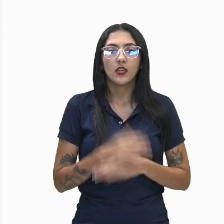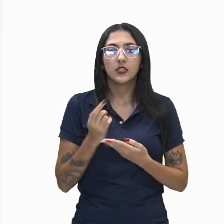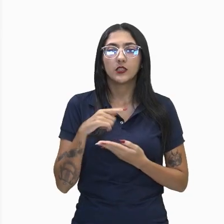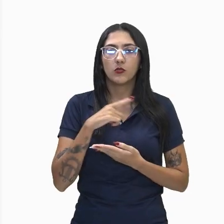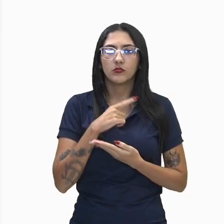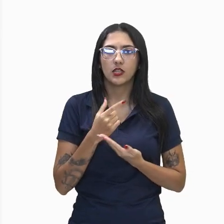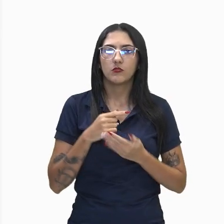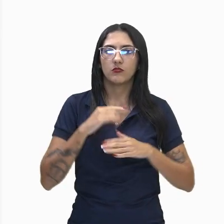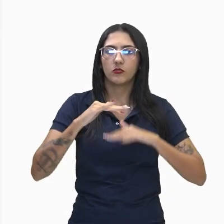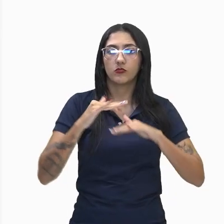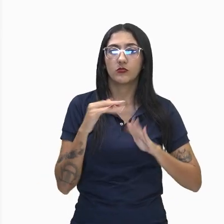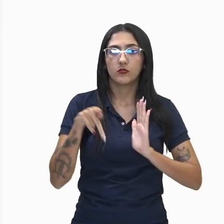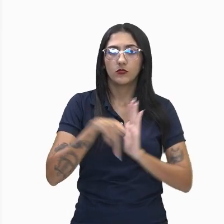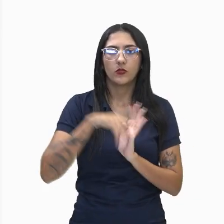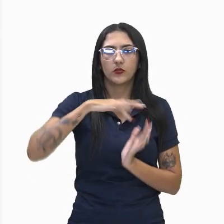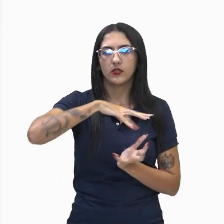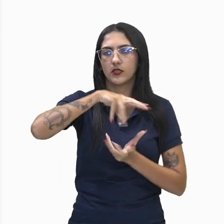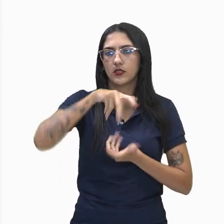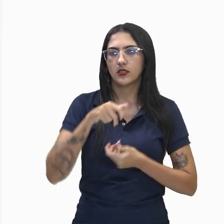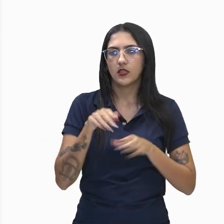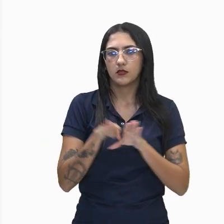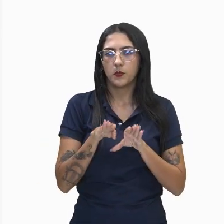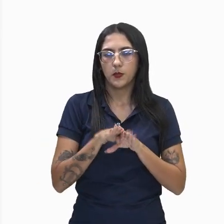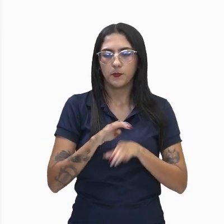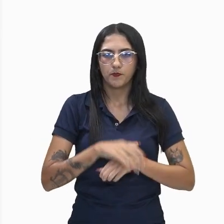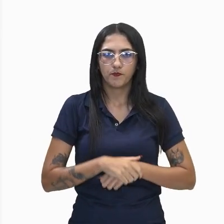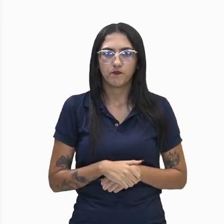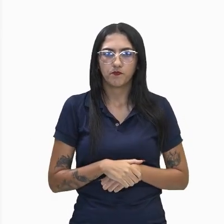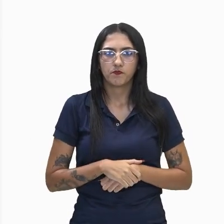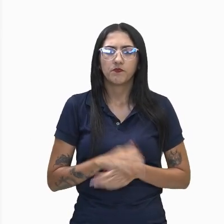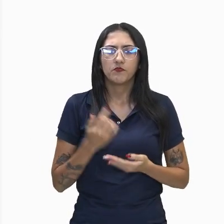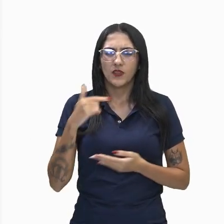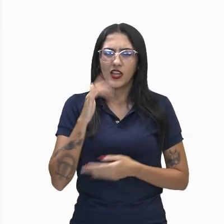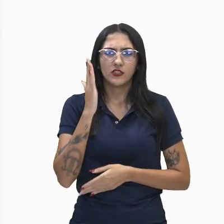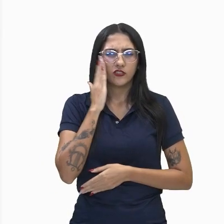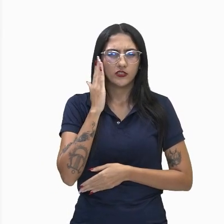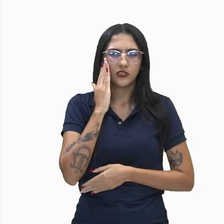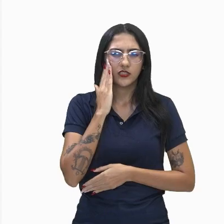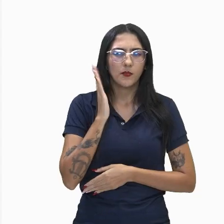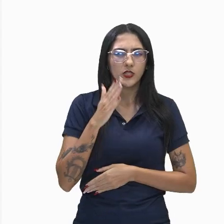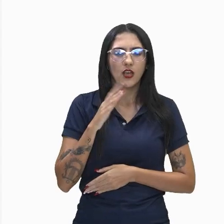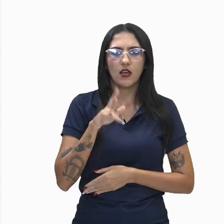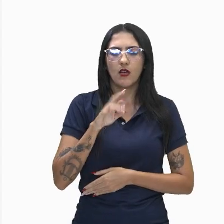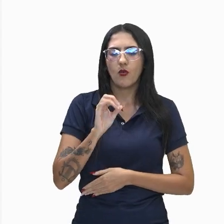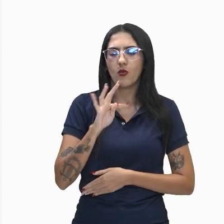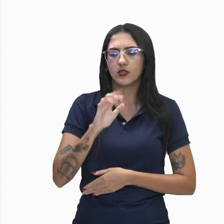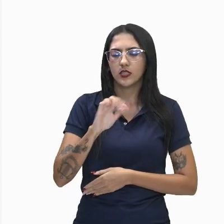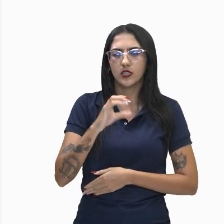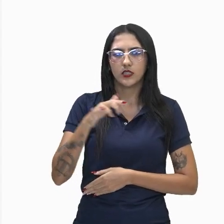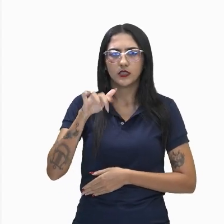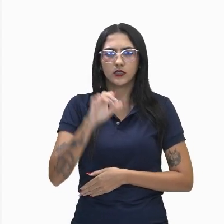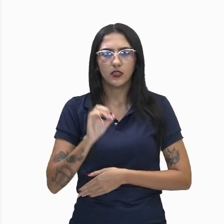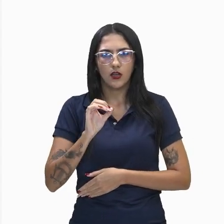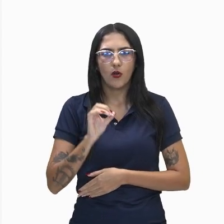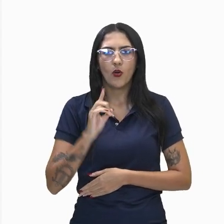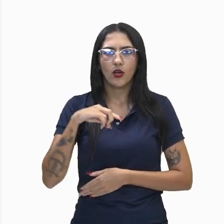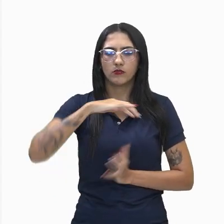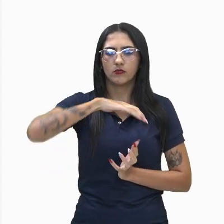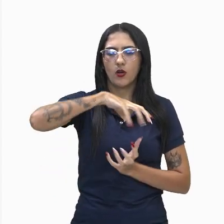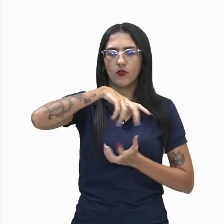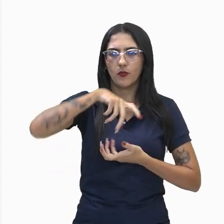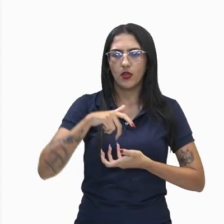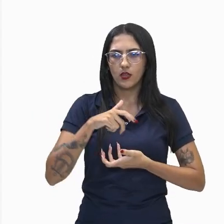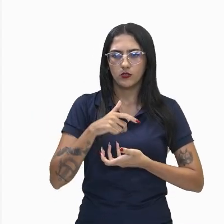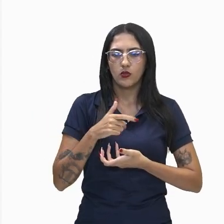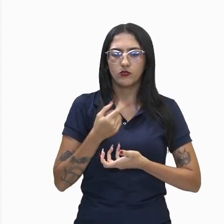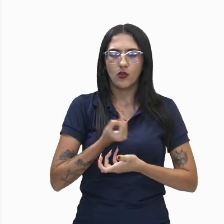fusos horários, né? A Terra, ela realiza em torno do seu próprio eixo, né? Esse movimento